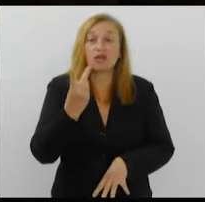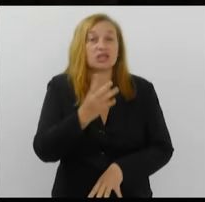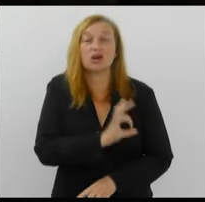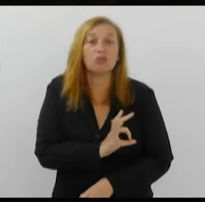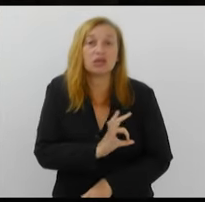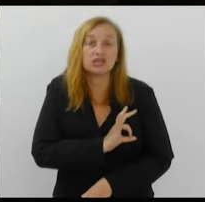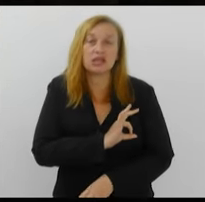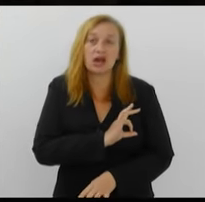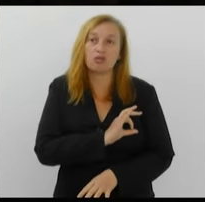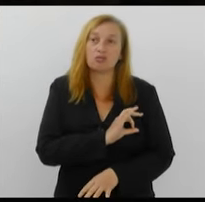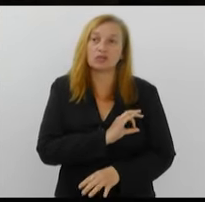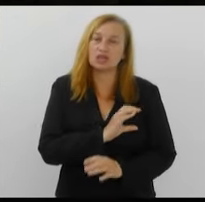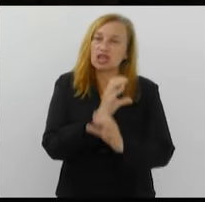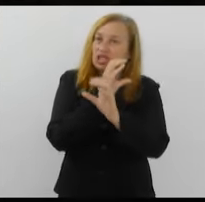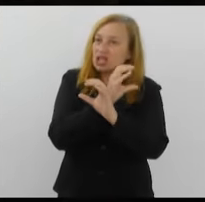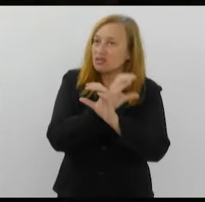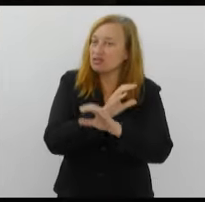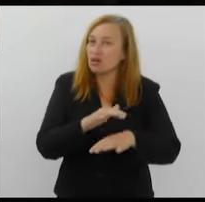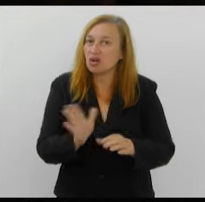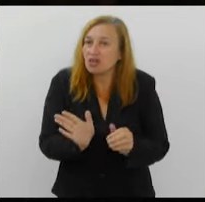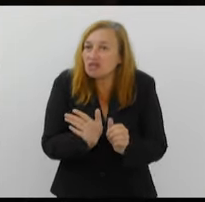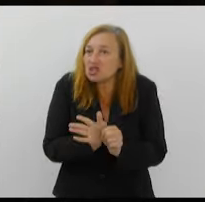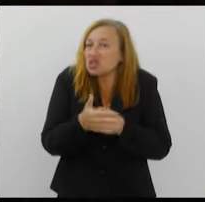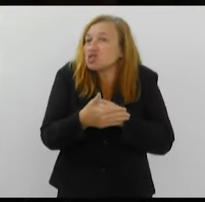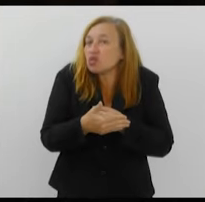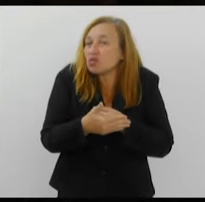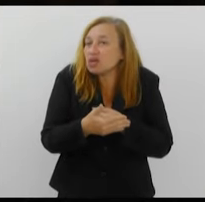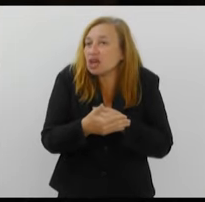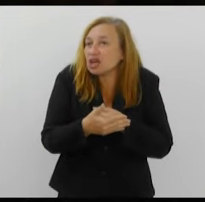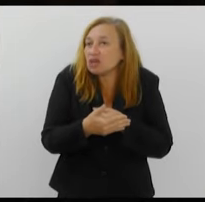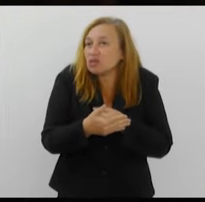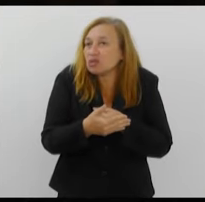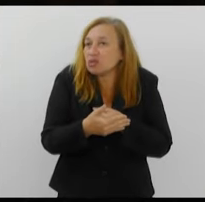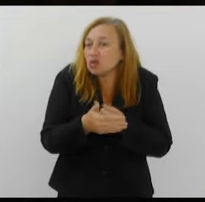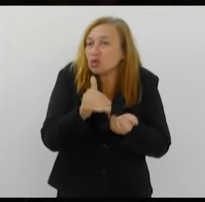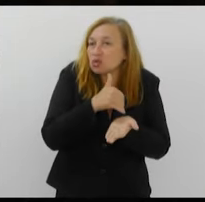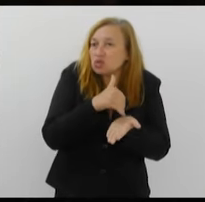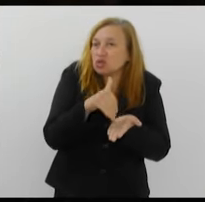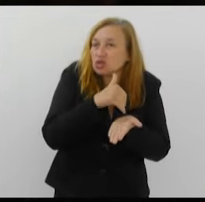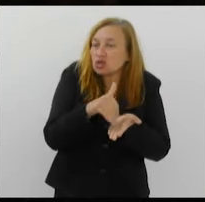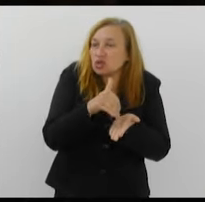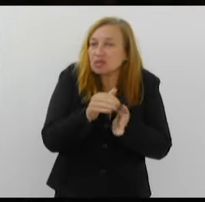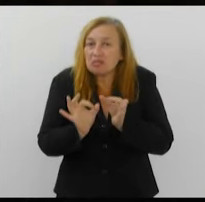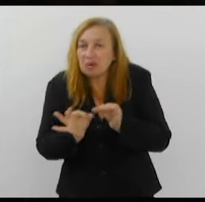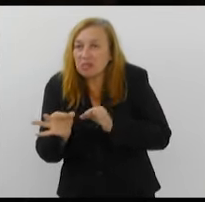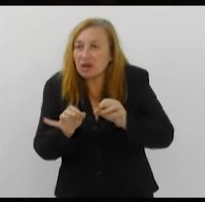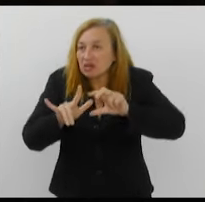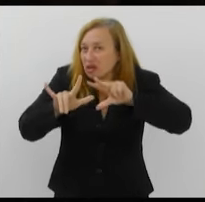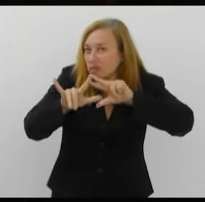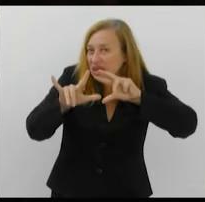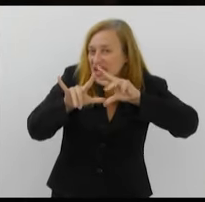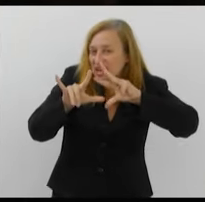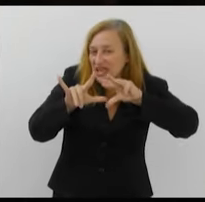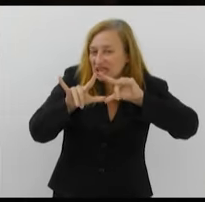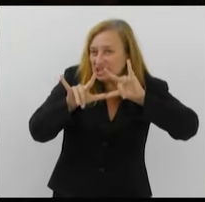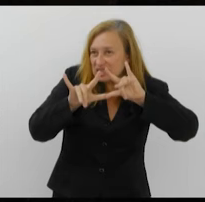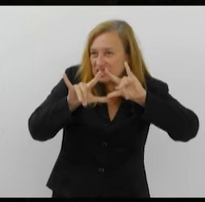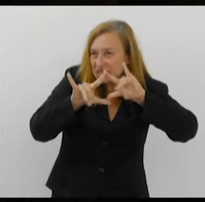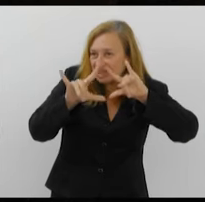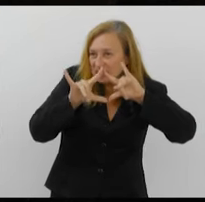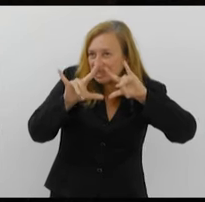civil. Fica por trás de um gabinete, montando uma milícia privada, porque, digo em alto e bom